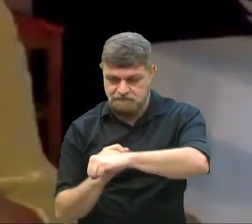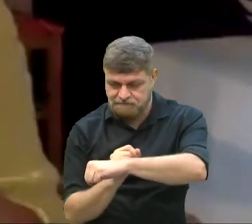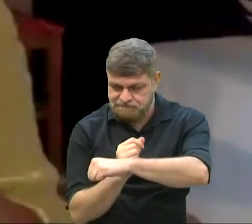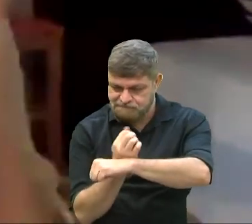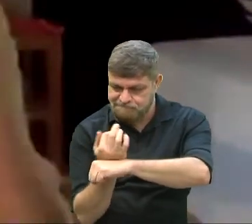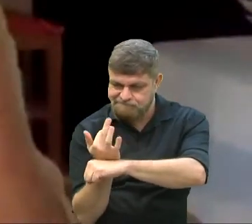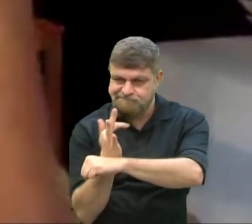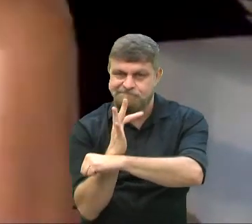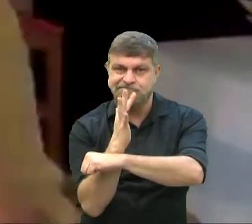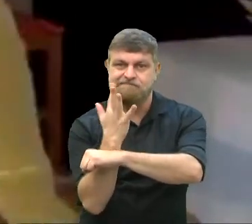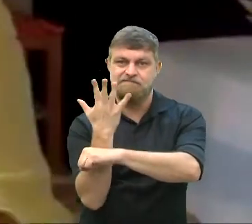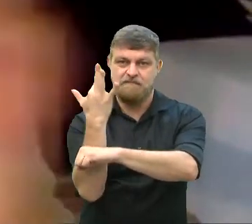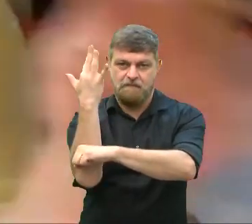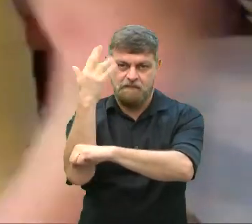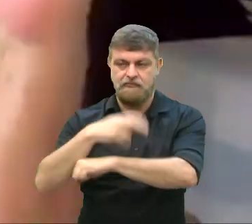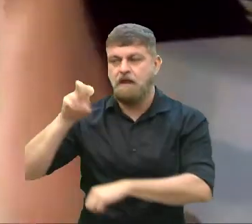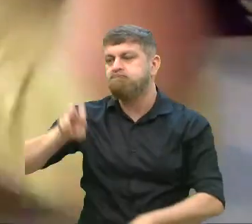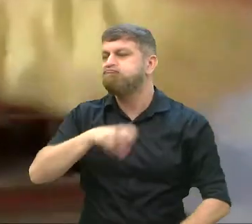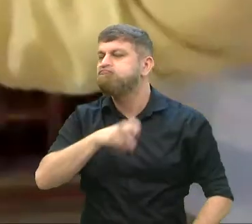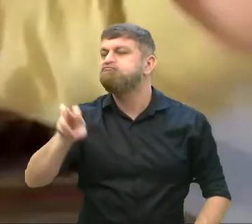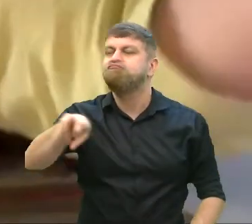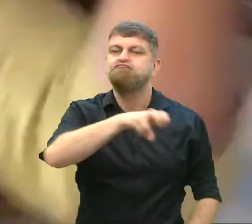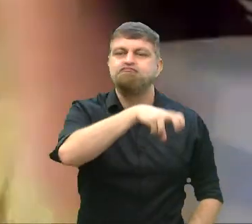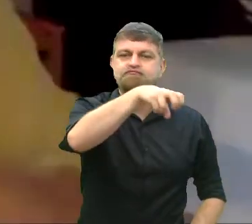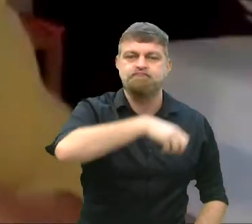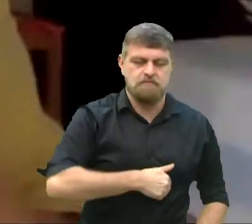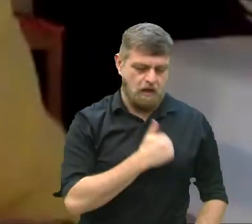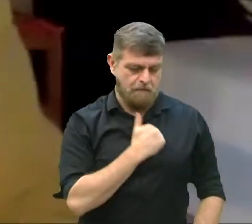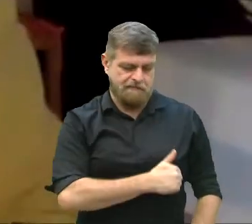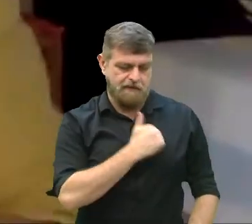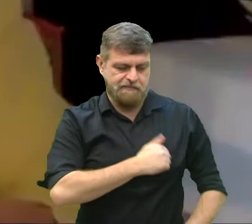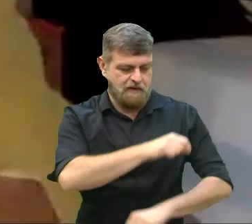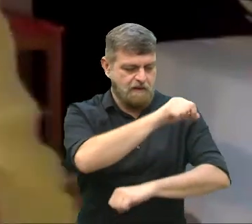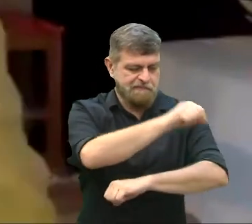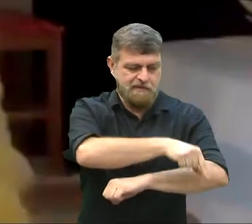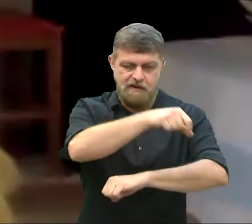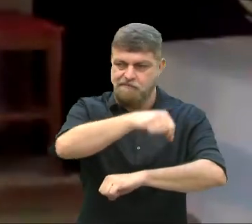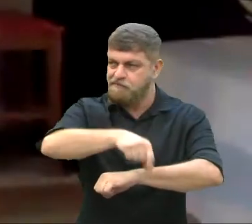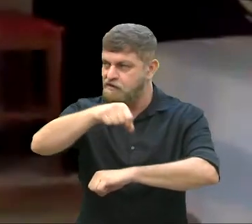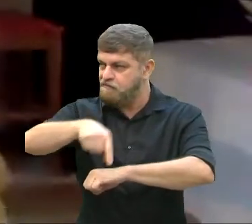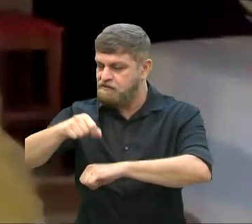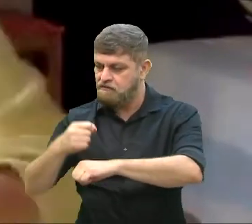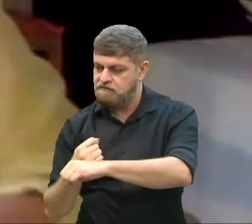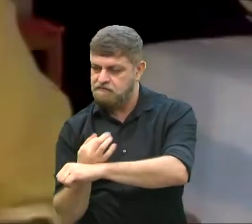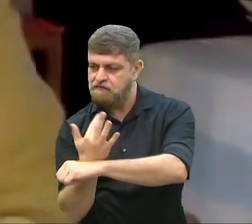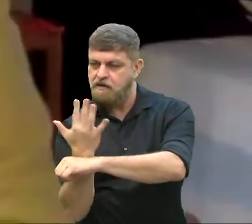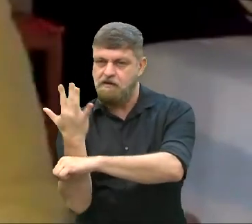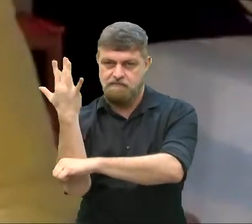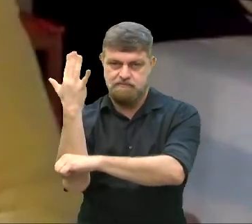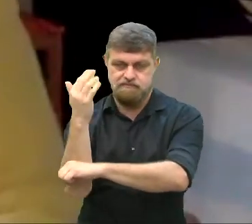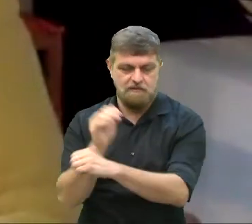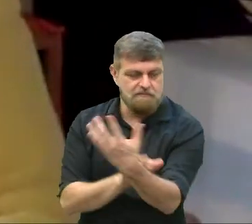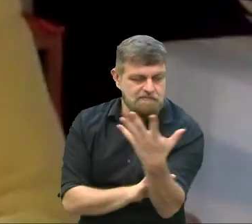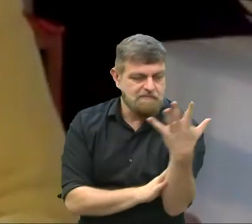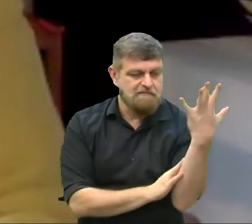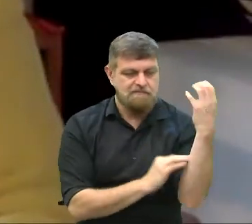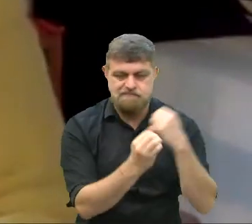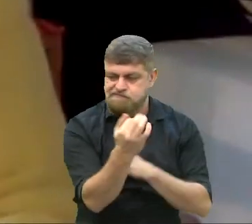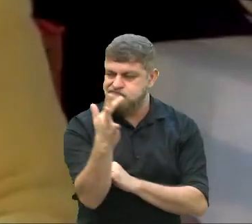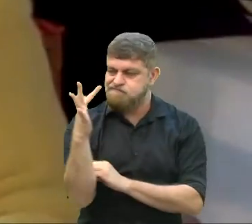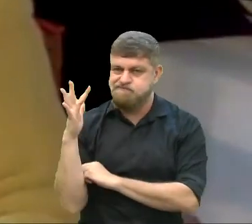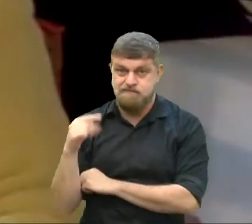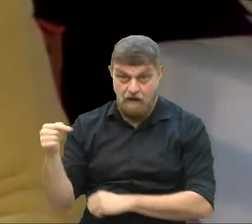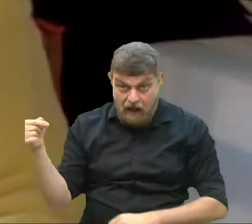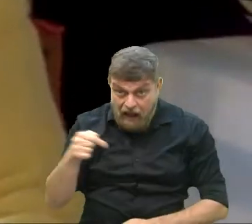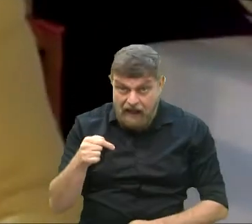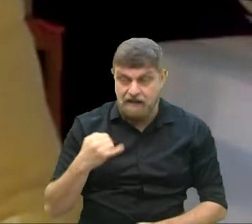a semente, anda em toda a floresta, defeca essa semente ali na frente e vai plantando novas espécies ali.